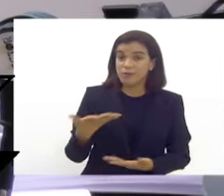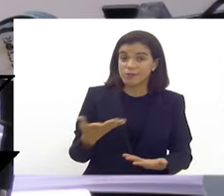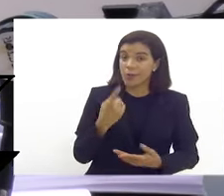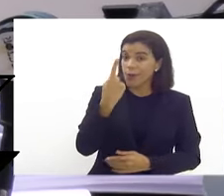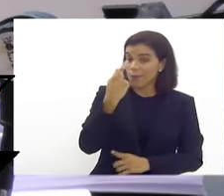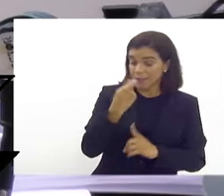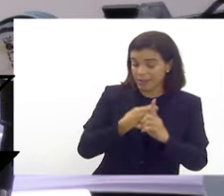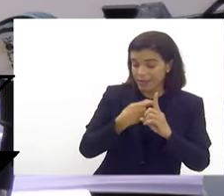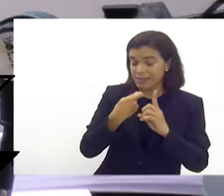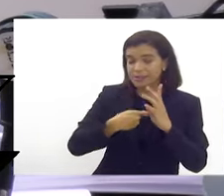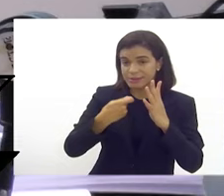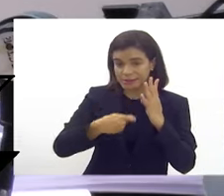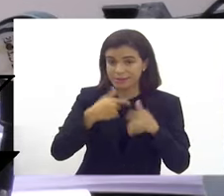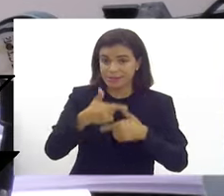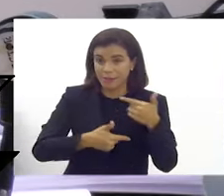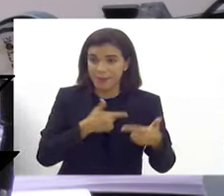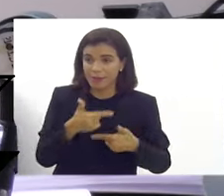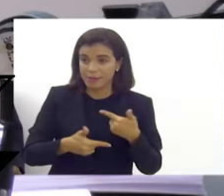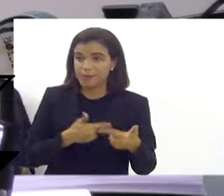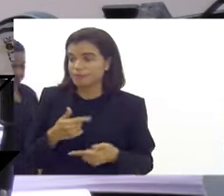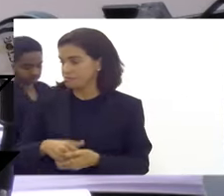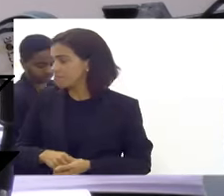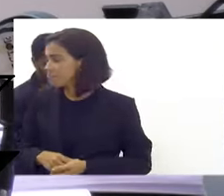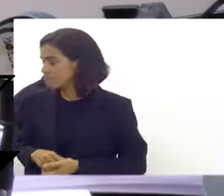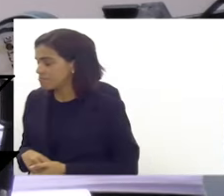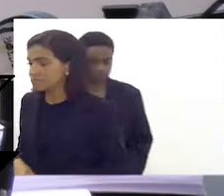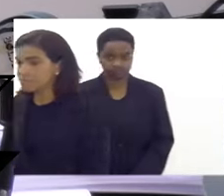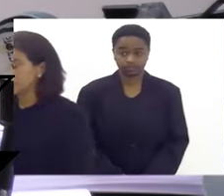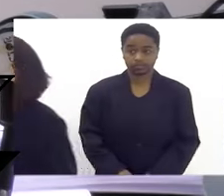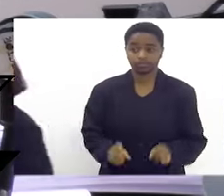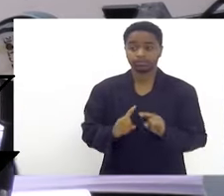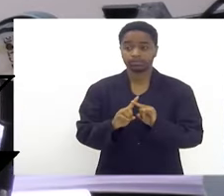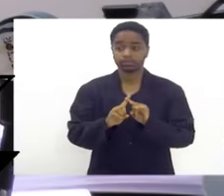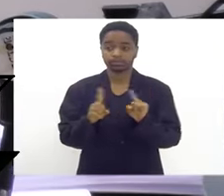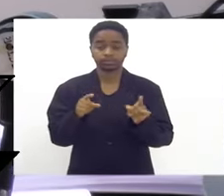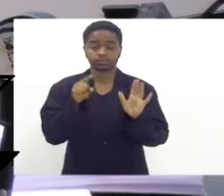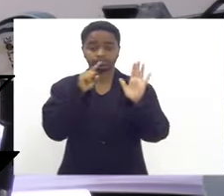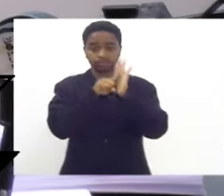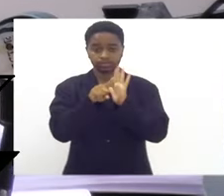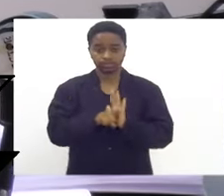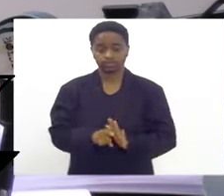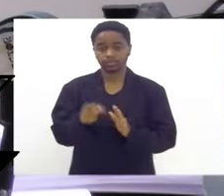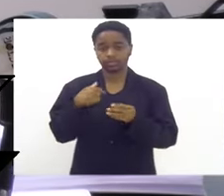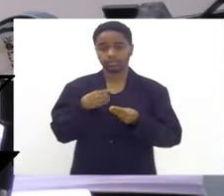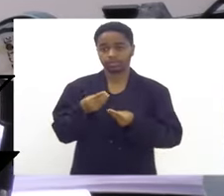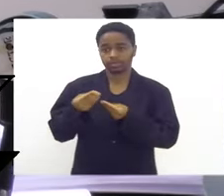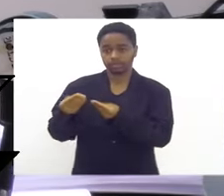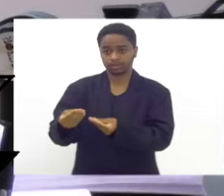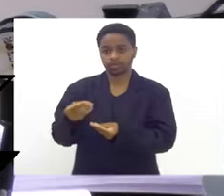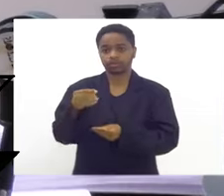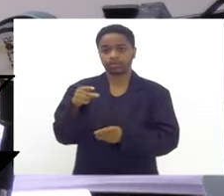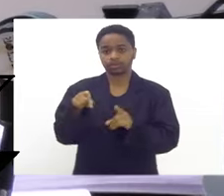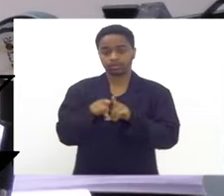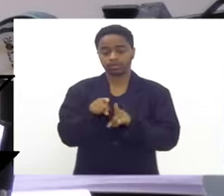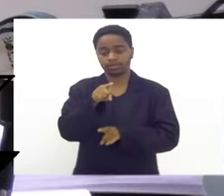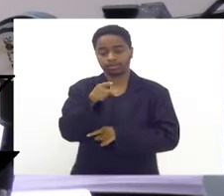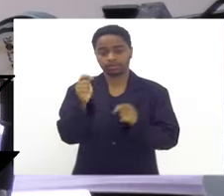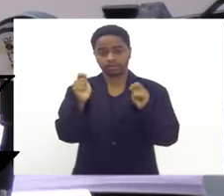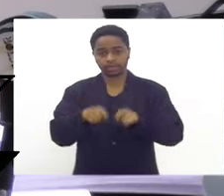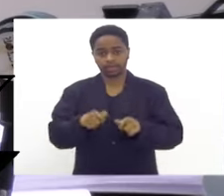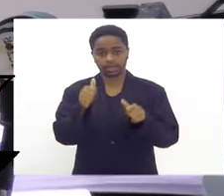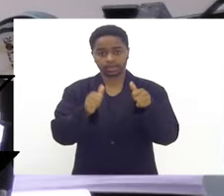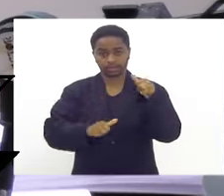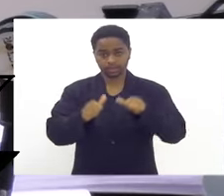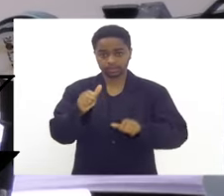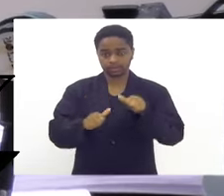mês sim à frente do Iban mas todas as perguntas eu vou encaminhar como também a deção da Ministra Rosa ve para que você possa analisar e